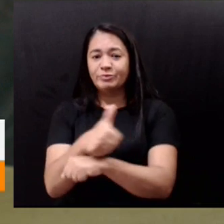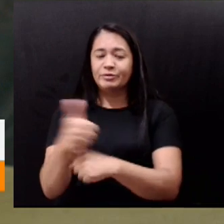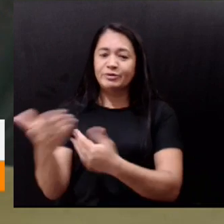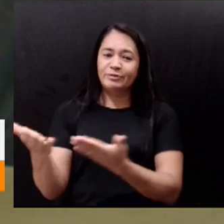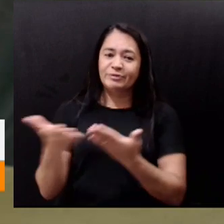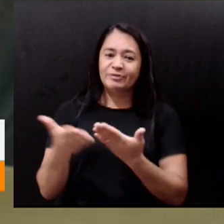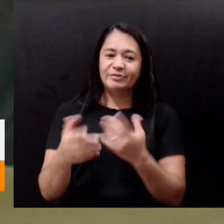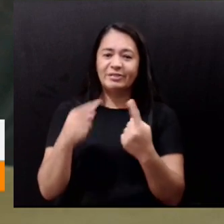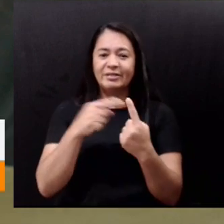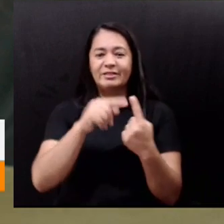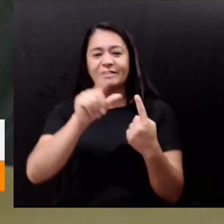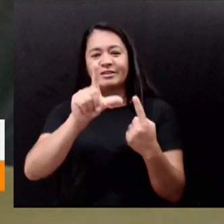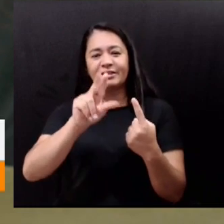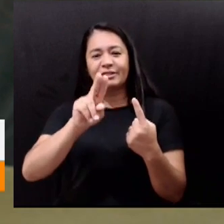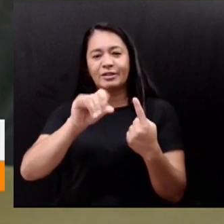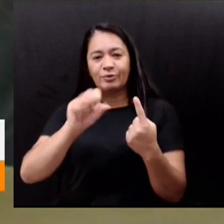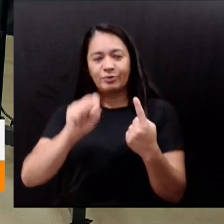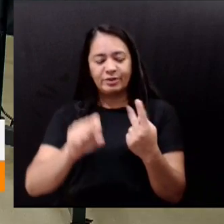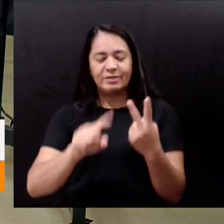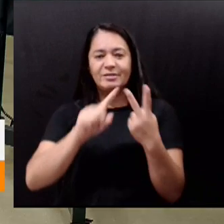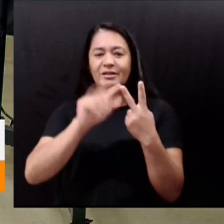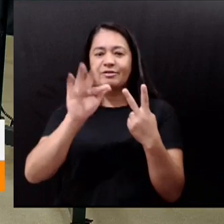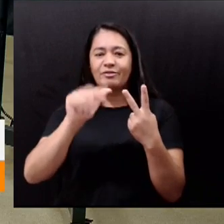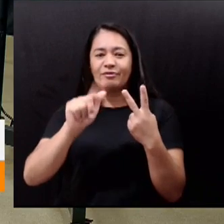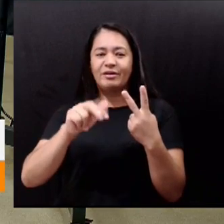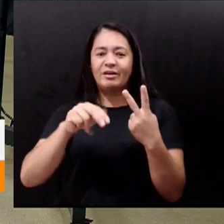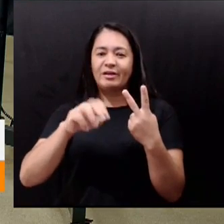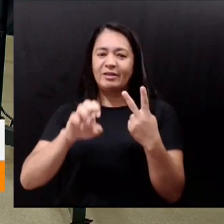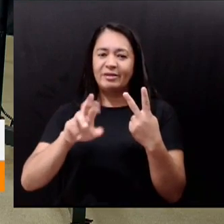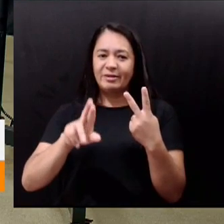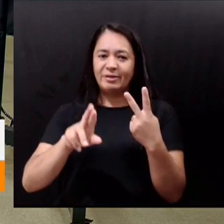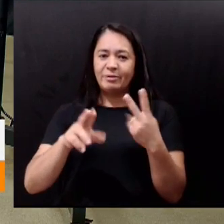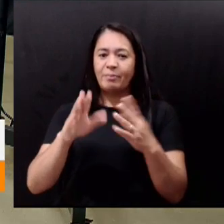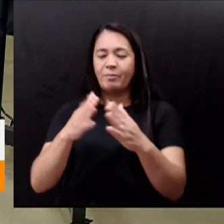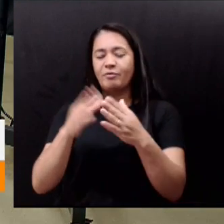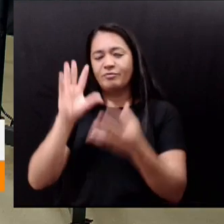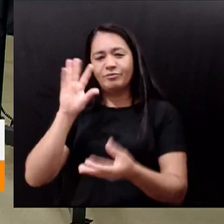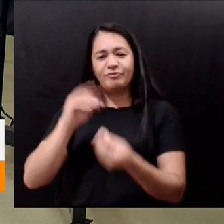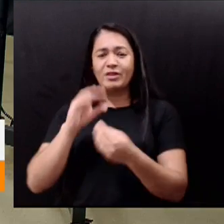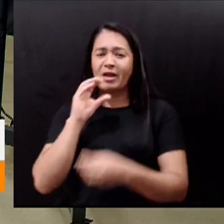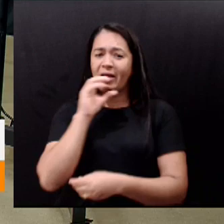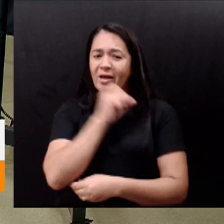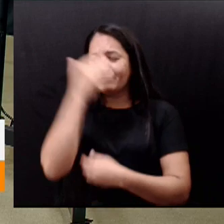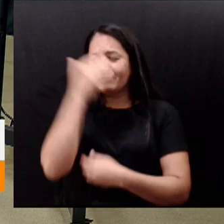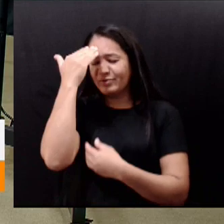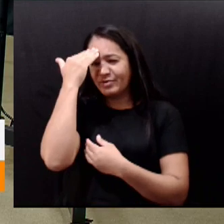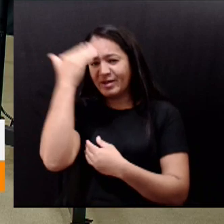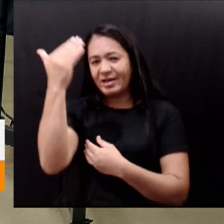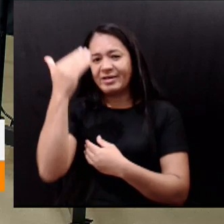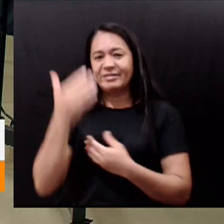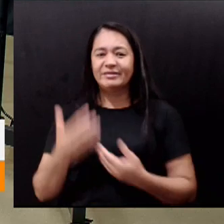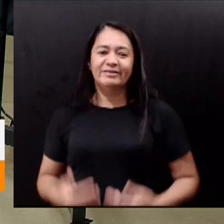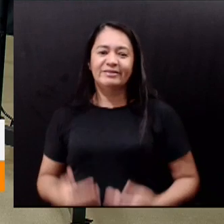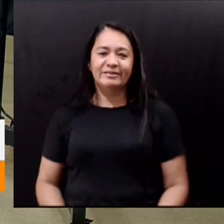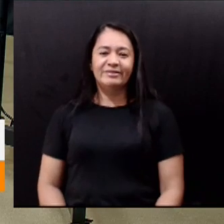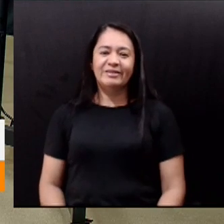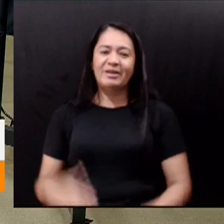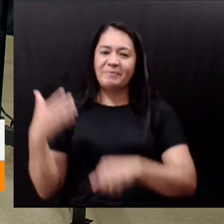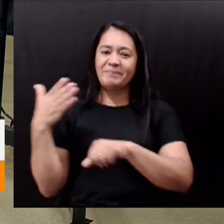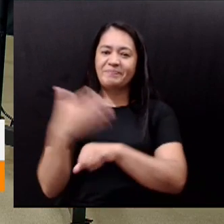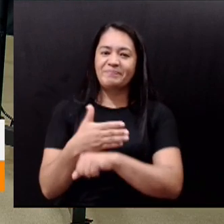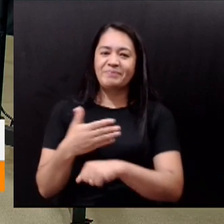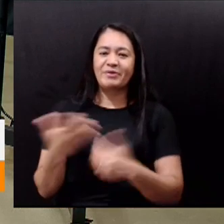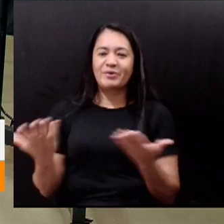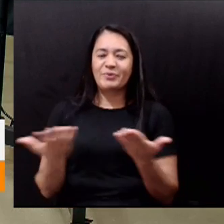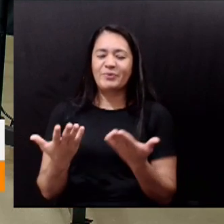Rezende e o Fagner. Então, considerações finais, Fagner. Foi rapidinho, agradeço a sua contribuição e a sua participação nessa manhã de quarta-feira